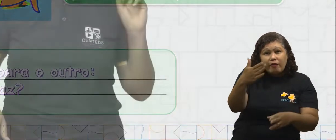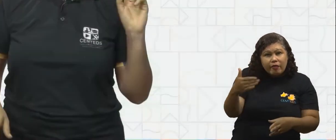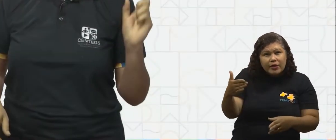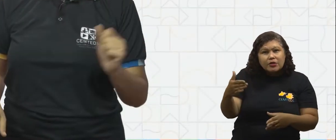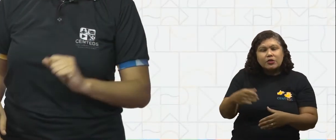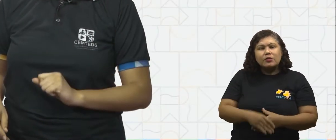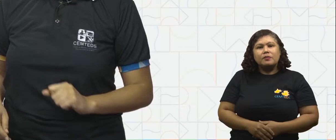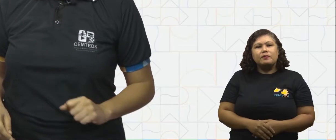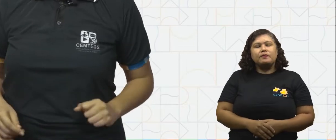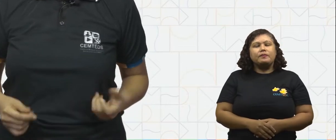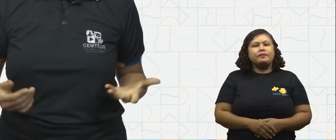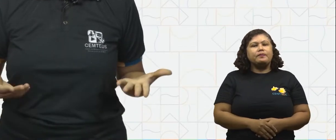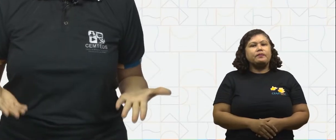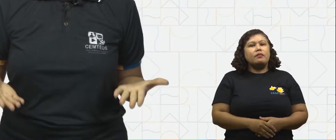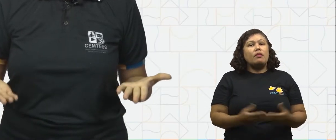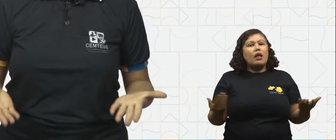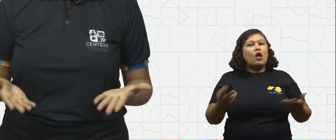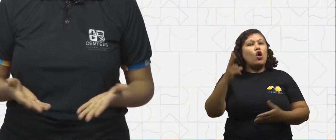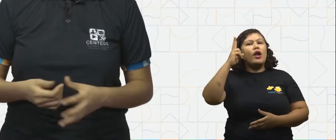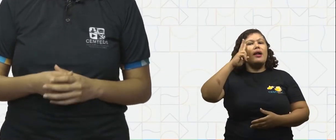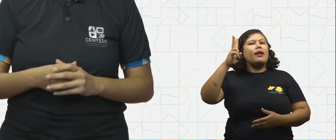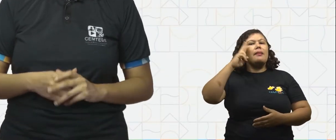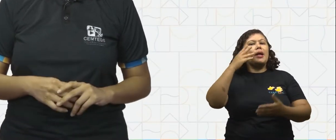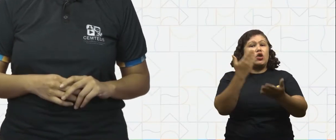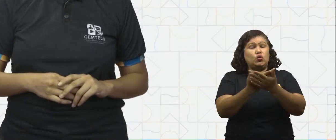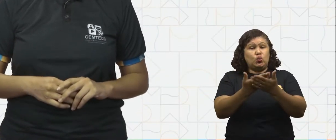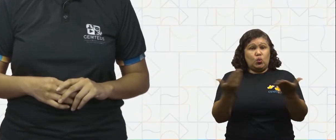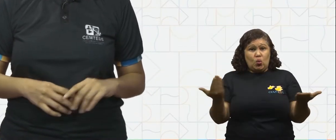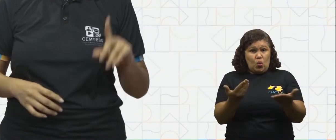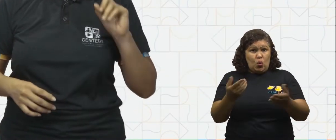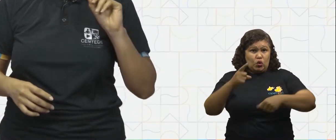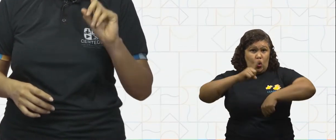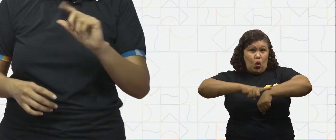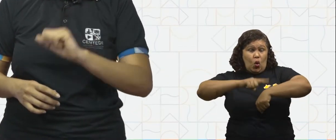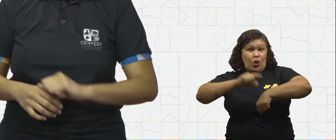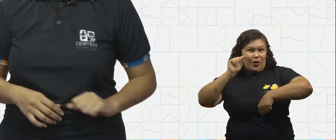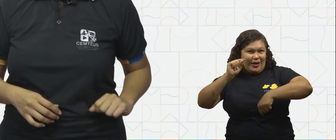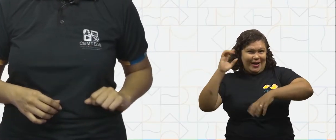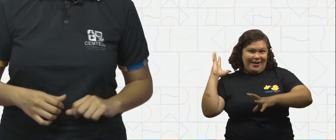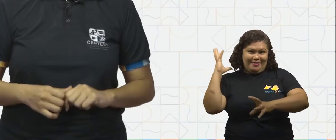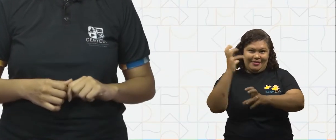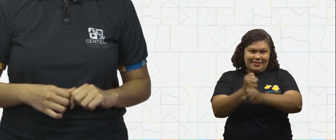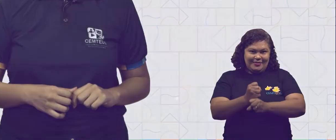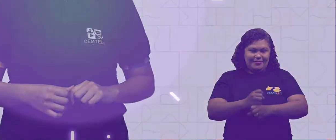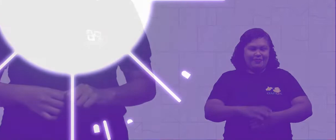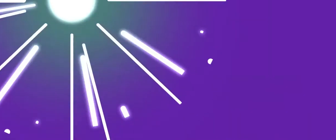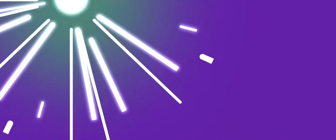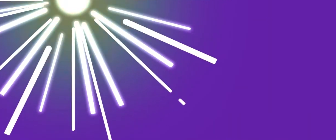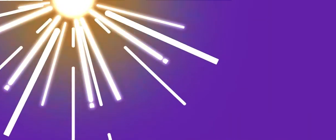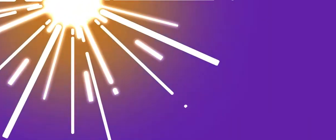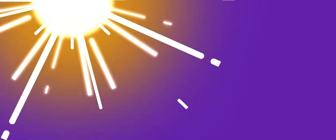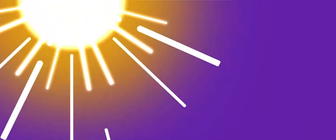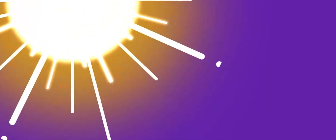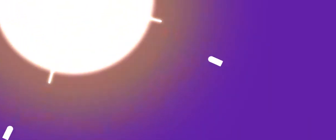outro. Agora, vamos lembrar um pouco o que vimos na aula de hoje. Chegou a hora da revisão.